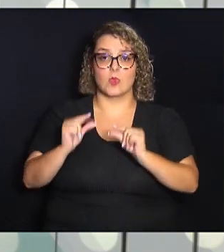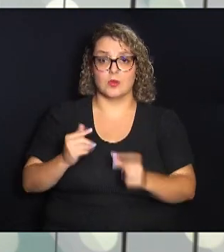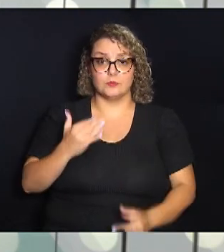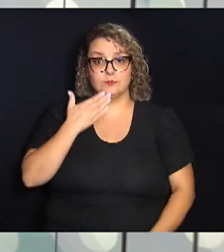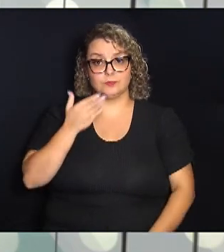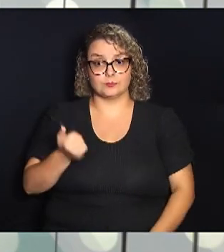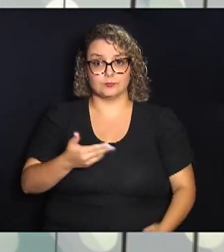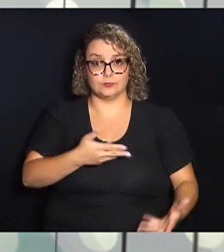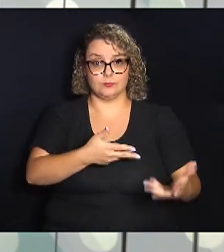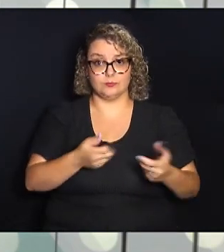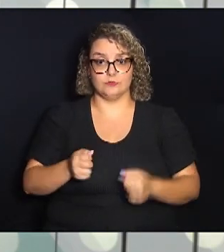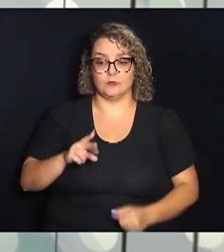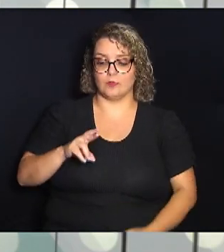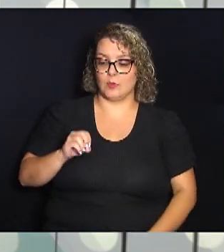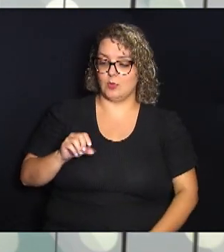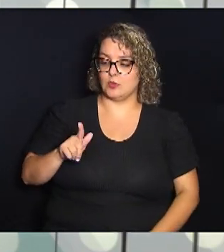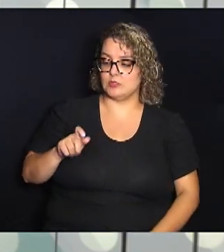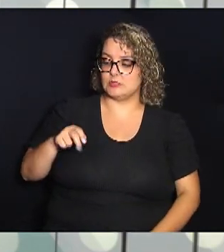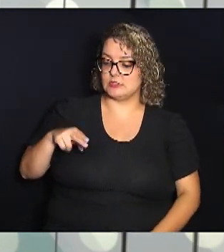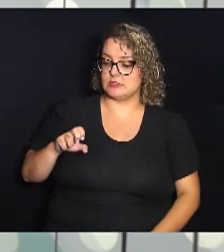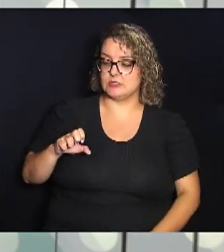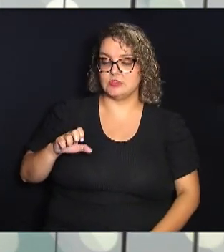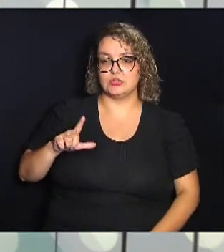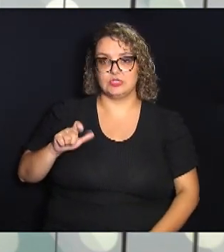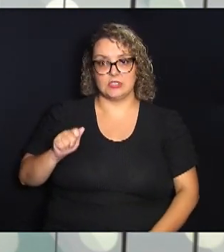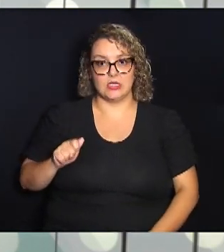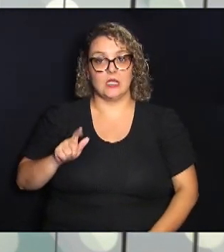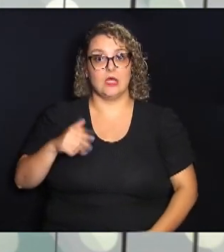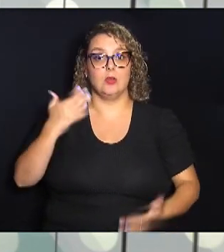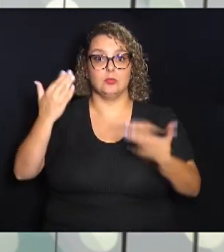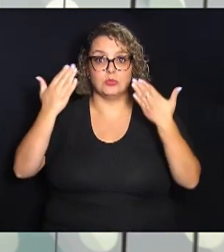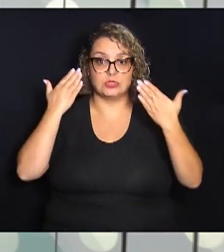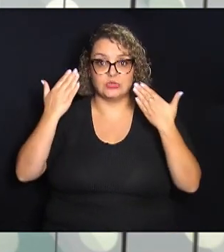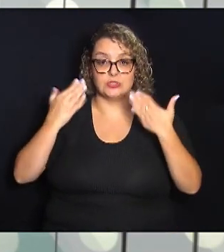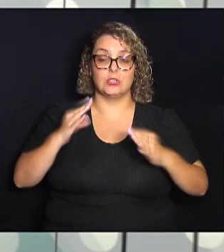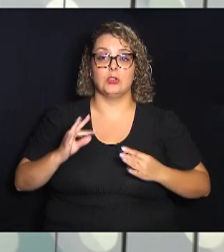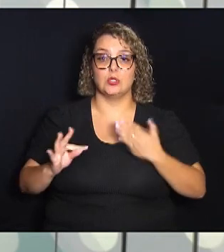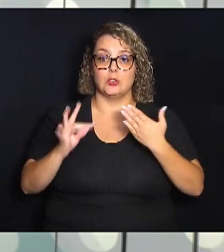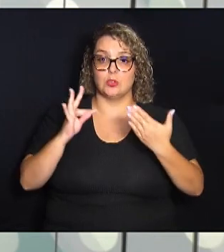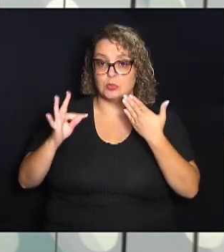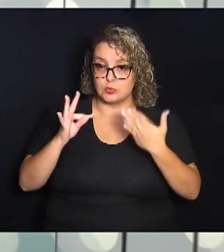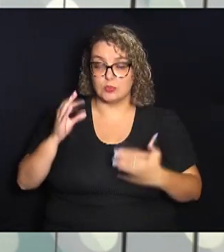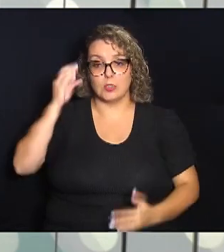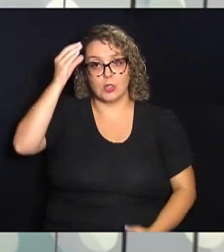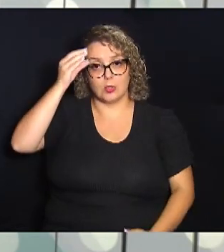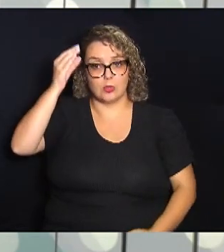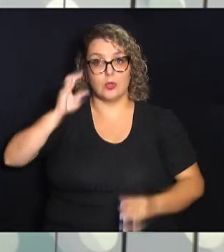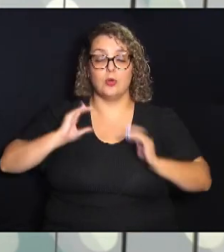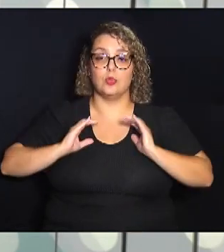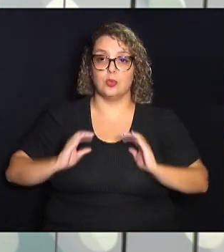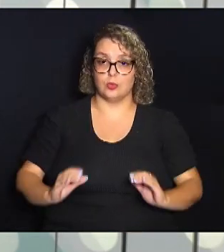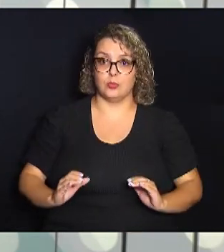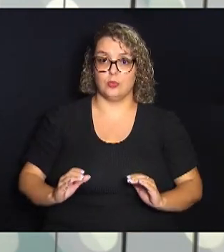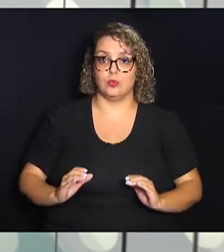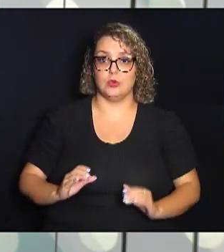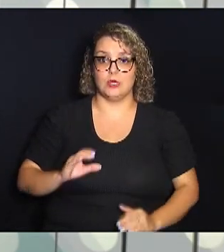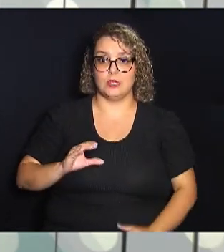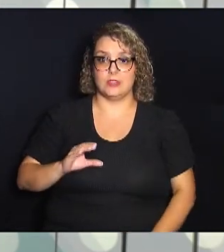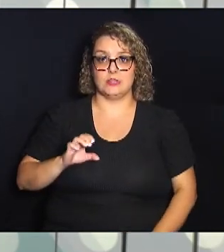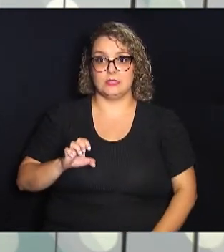convidamos a Rosângela Cassiano, que ela é psicóloga, terapeuta cognitivo comportamental e CEO